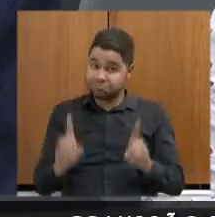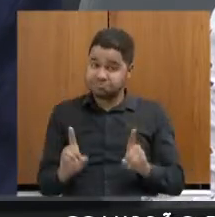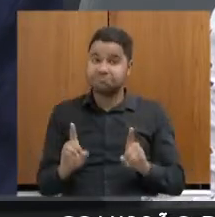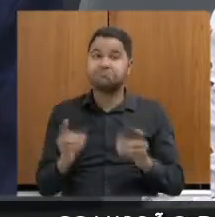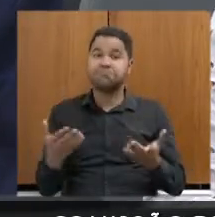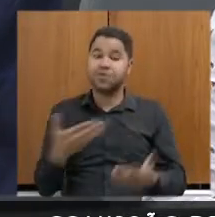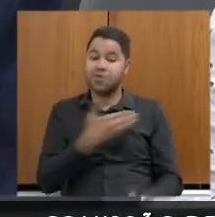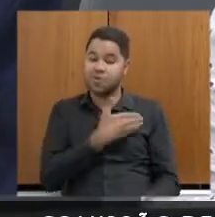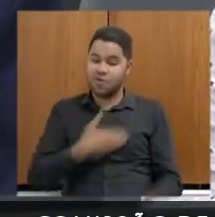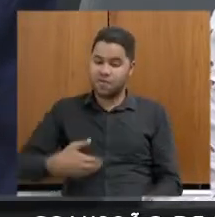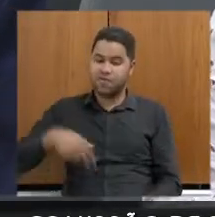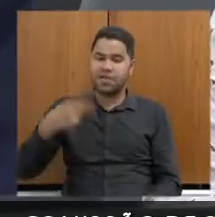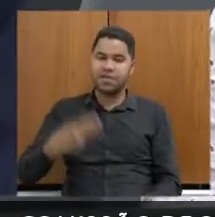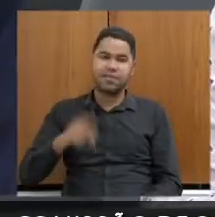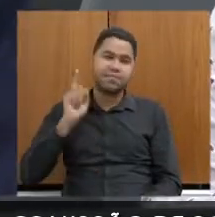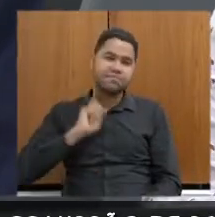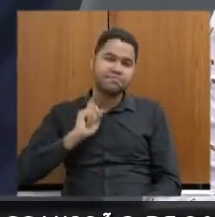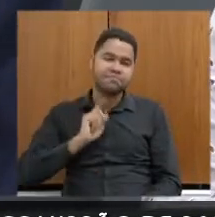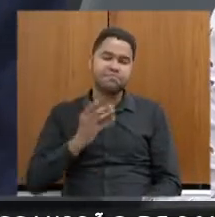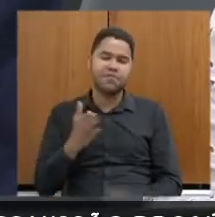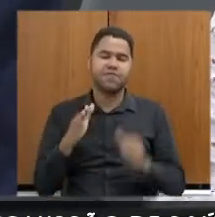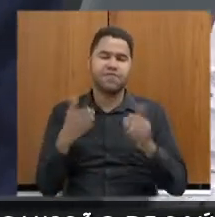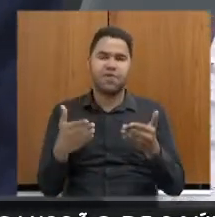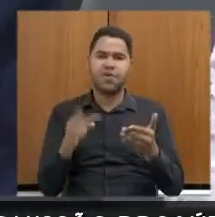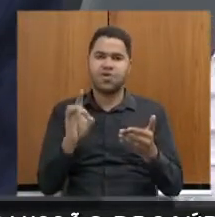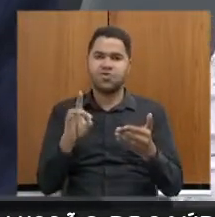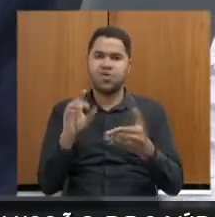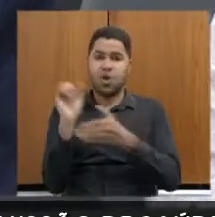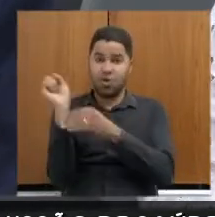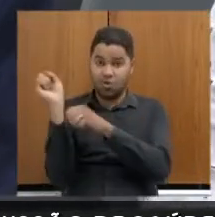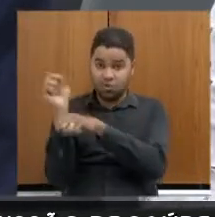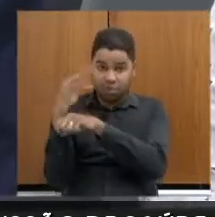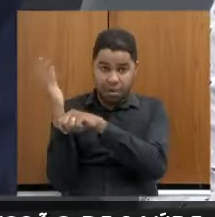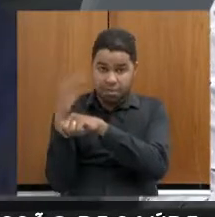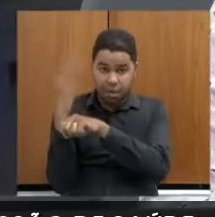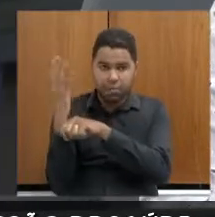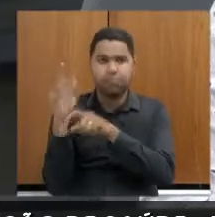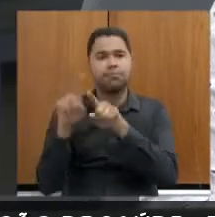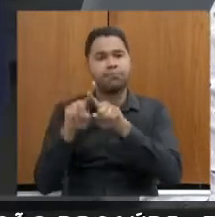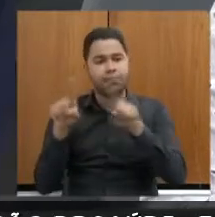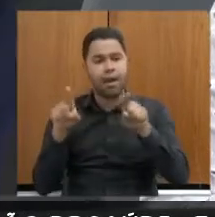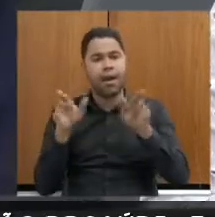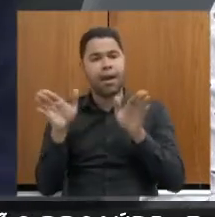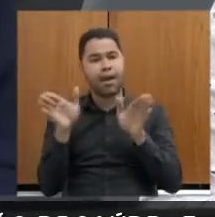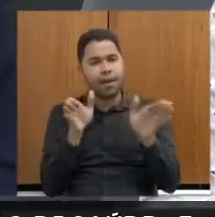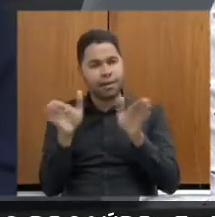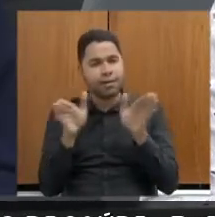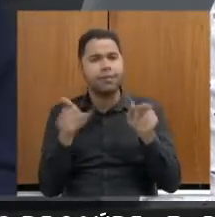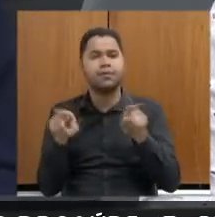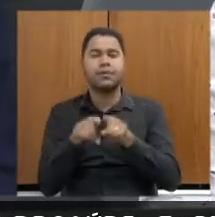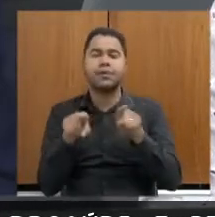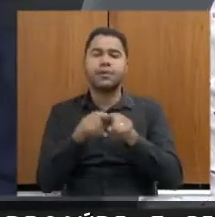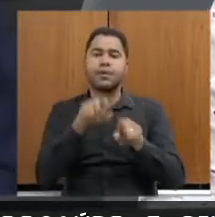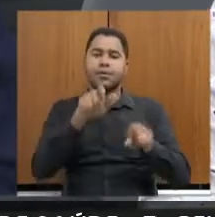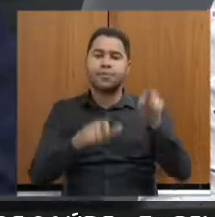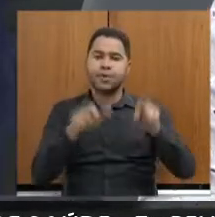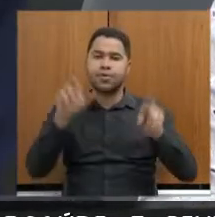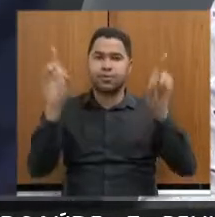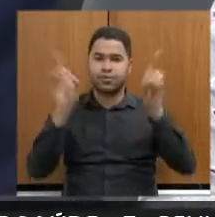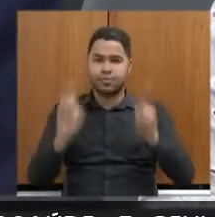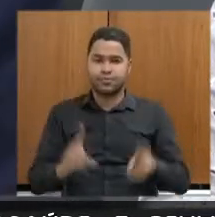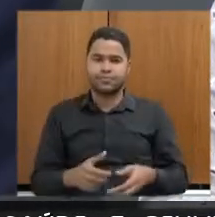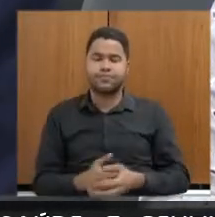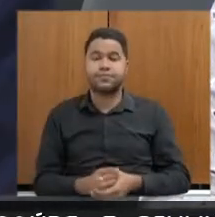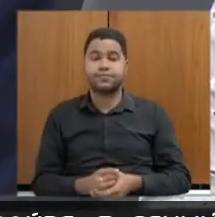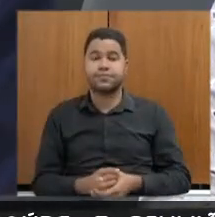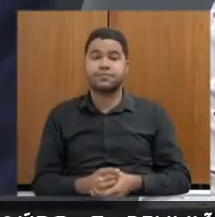governo do estado e vossa serviço é preocupou não só colocar o transporte mais acessível também para os deficientes